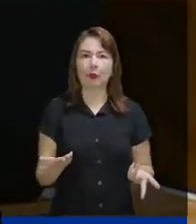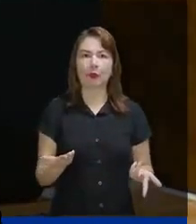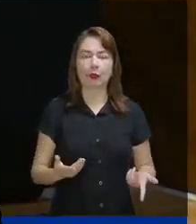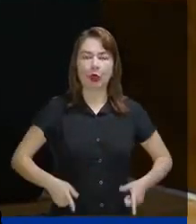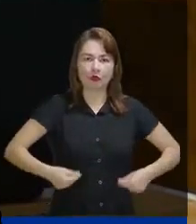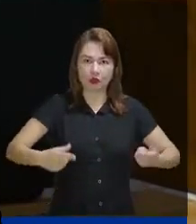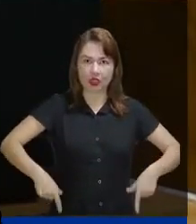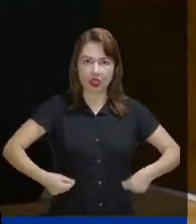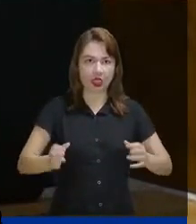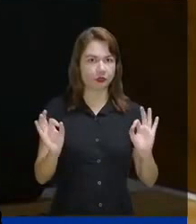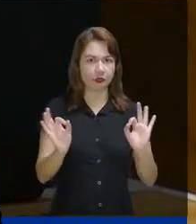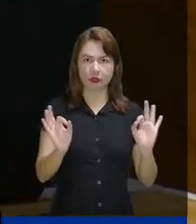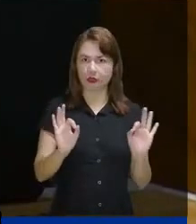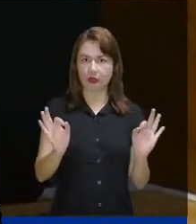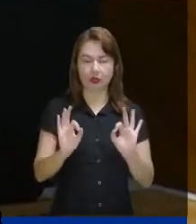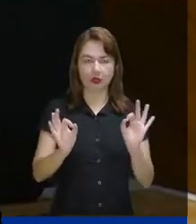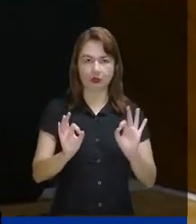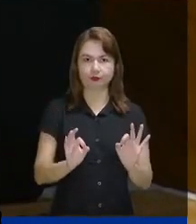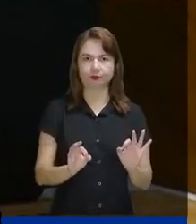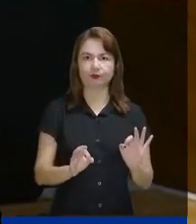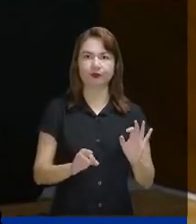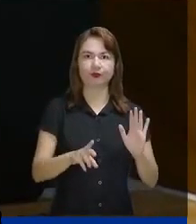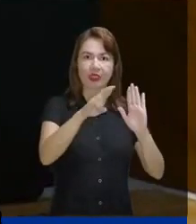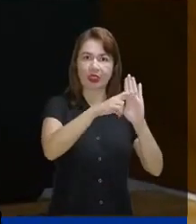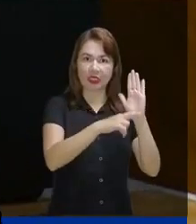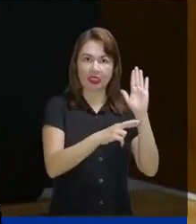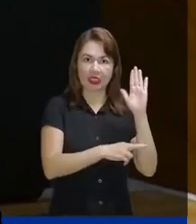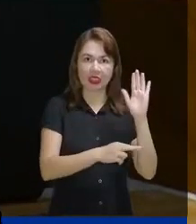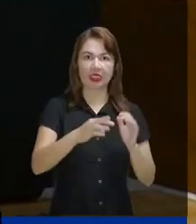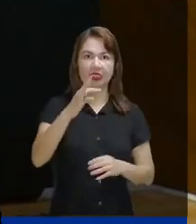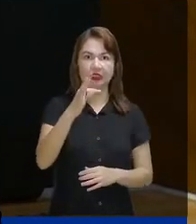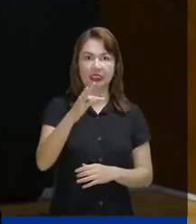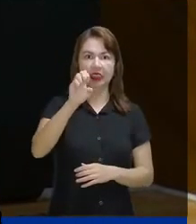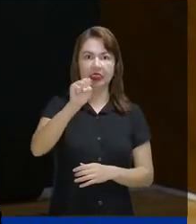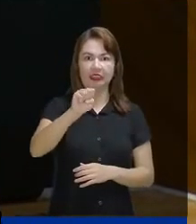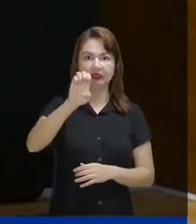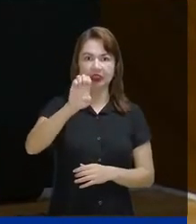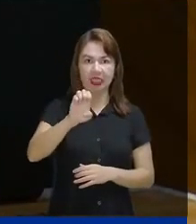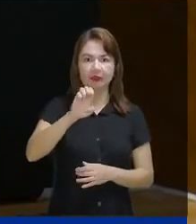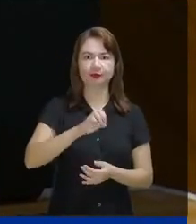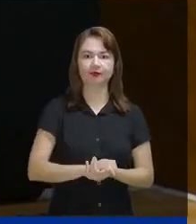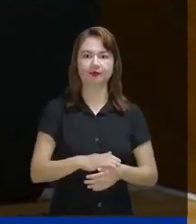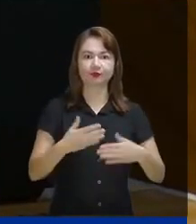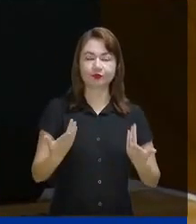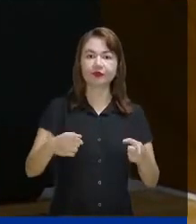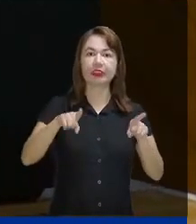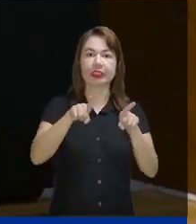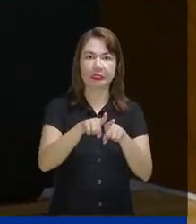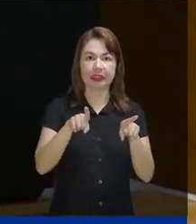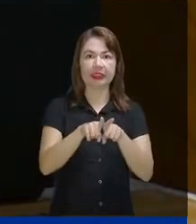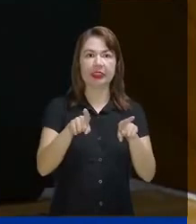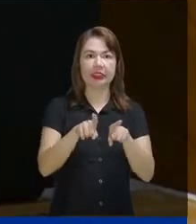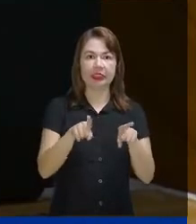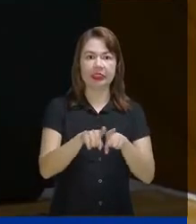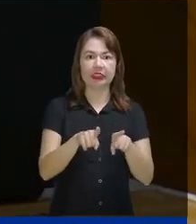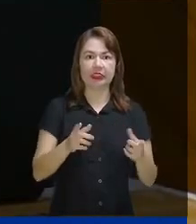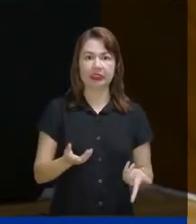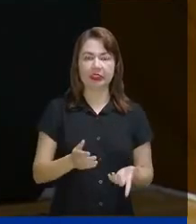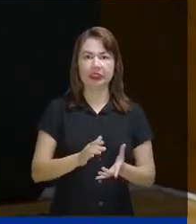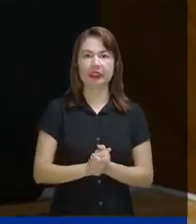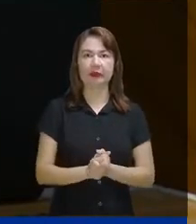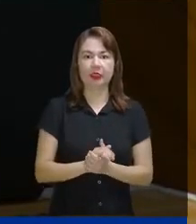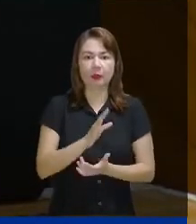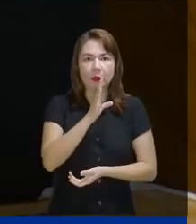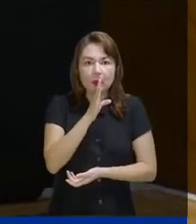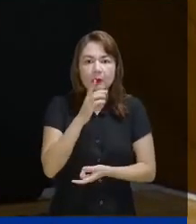os precedentes do TSE e a própria legislação de vigência. Disse também que o referido acórdão se revelou